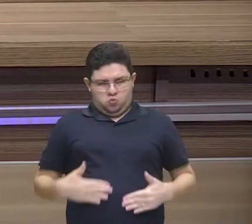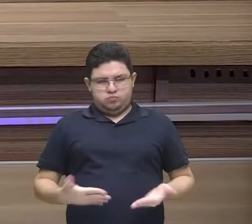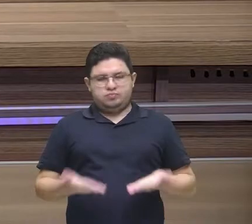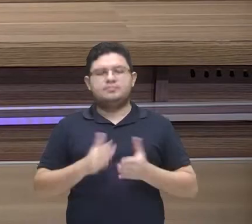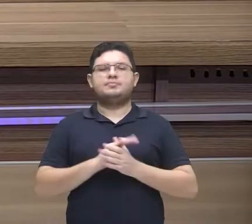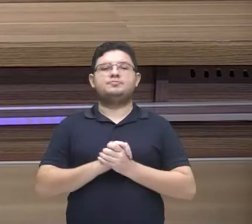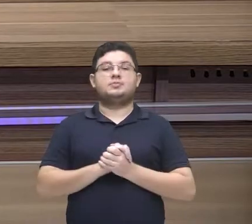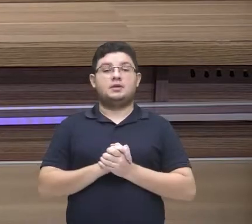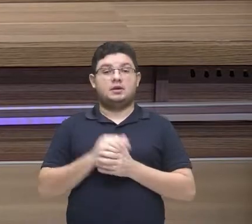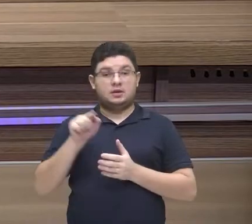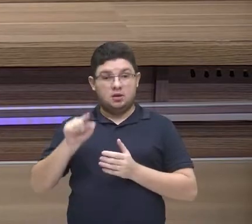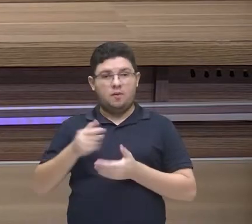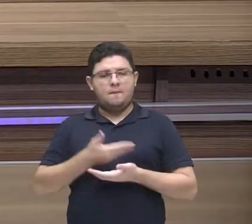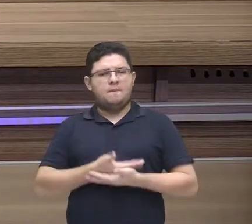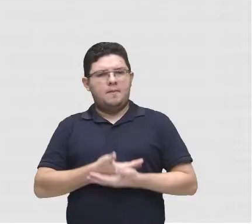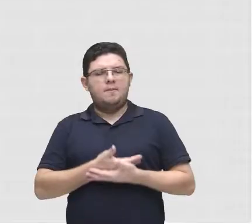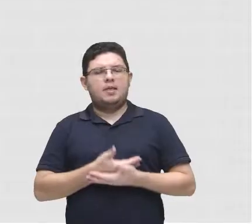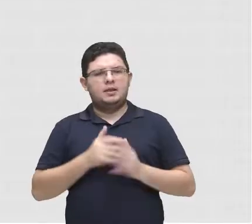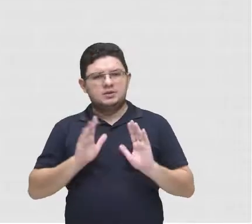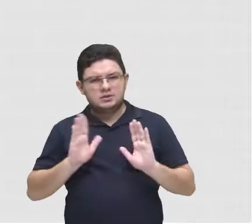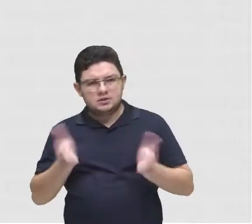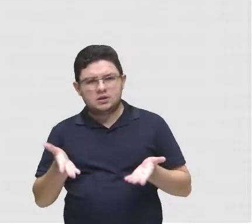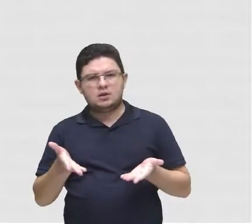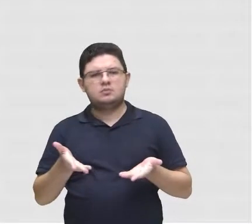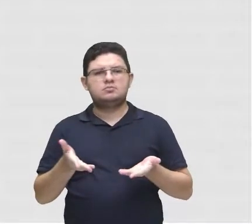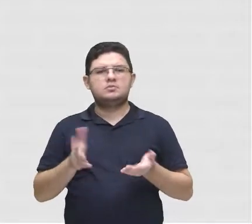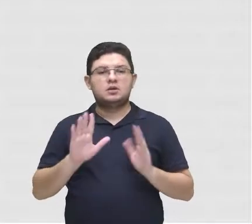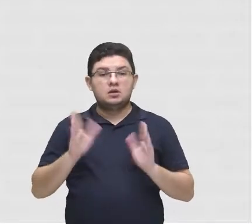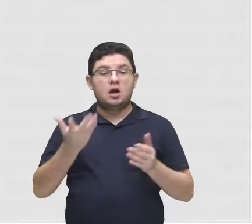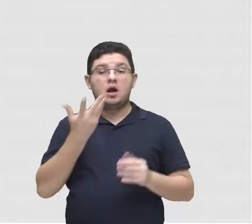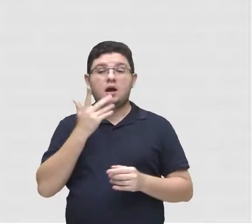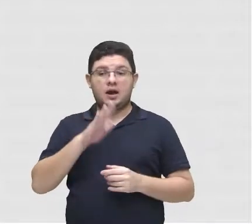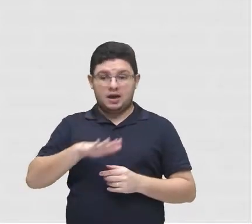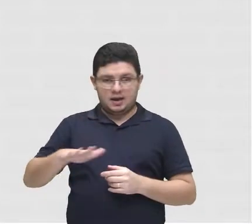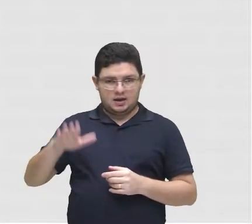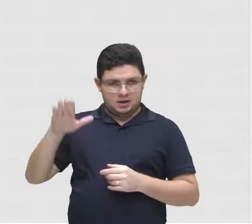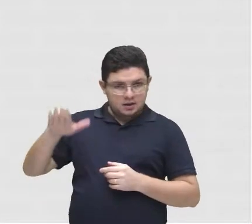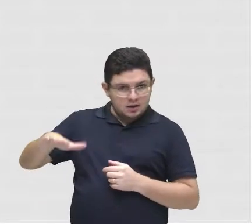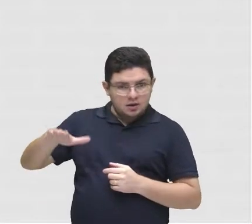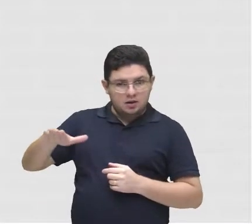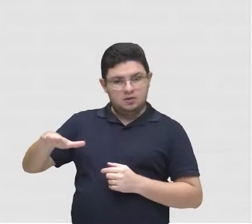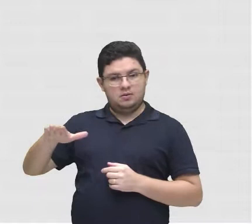cresceu, já virou uma criança, ele numa fase onde ele está